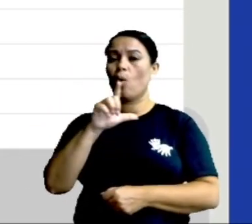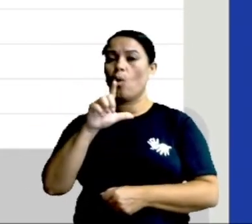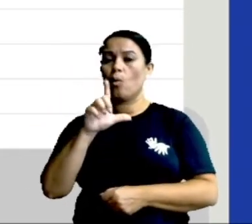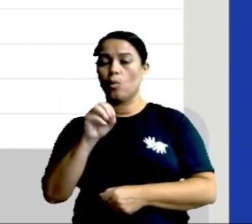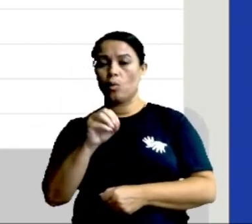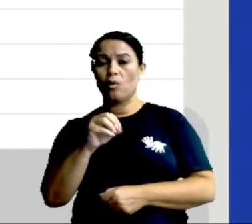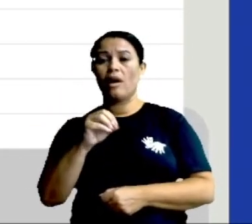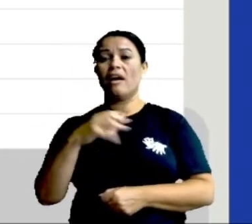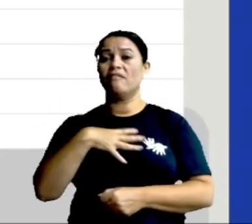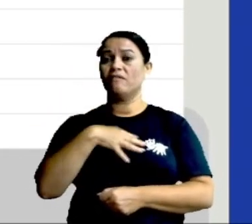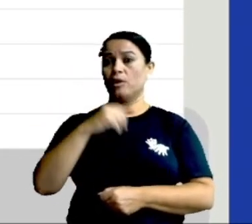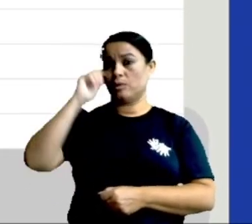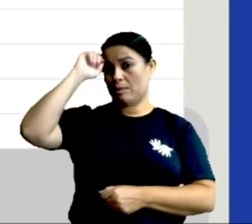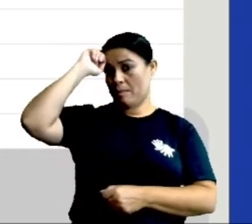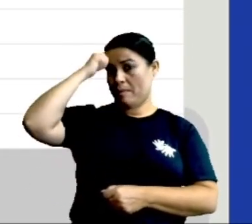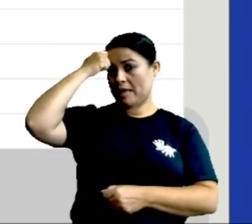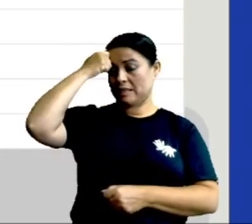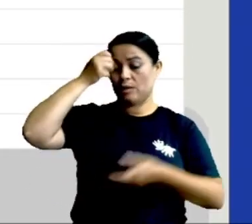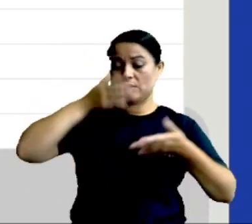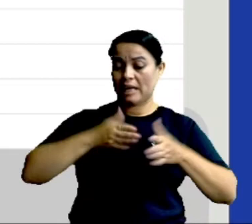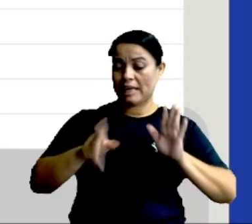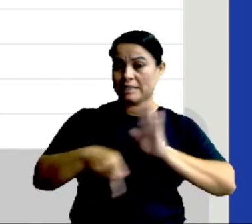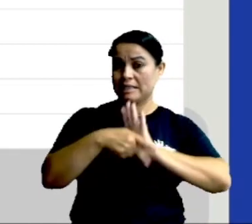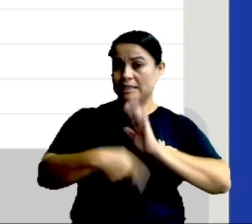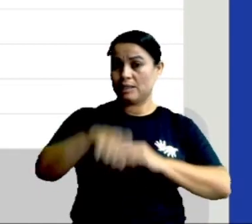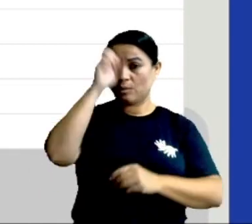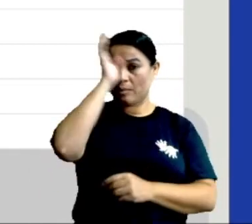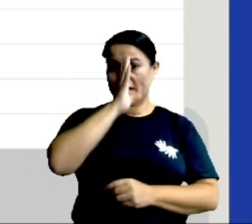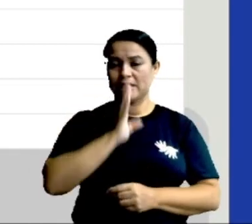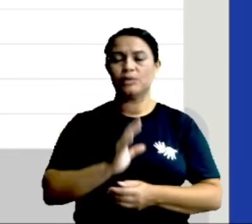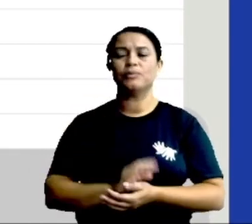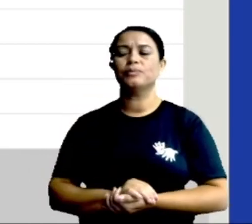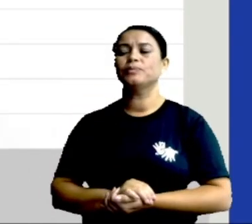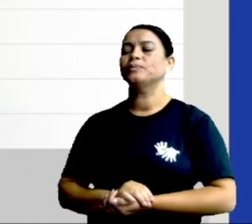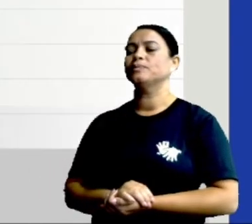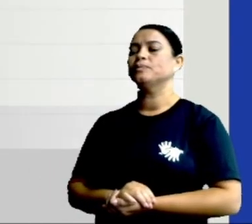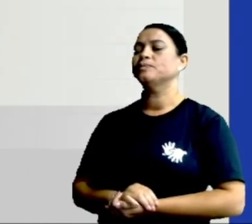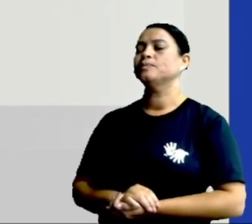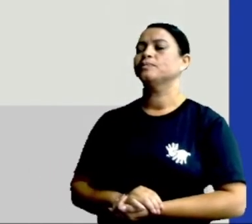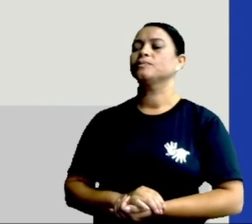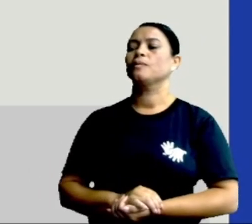de pais negros nascidos no Brasil.